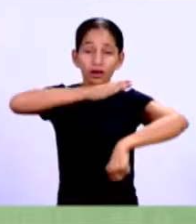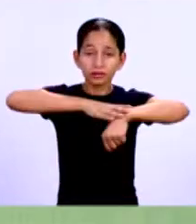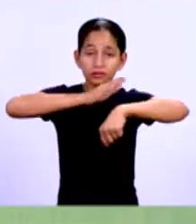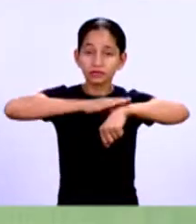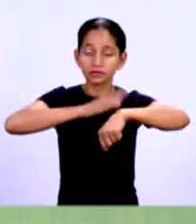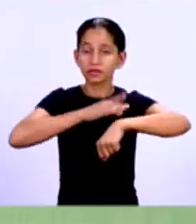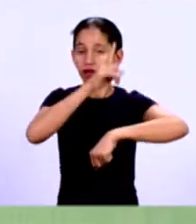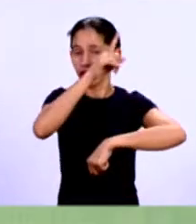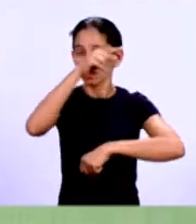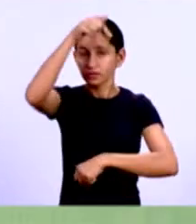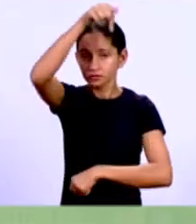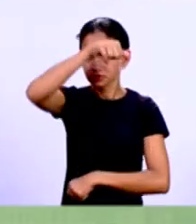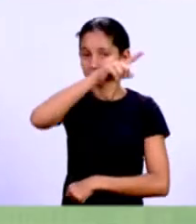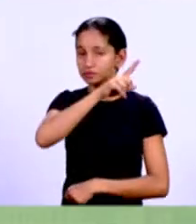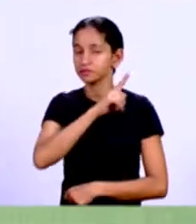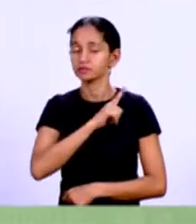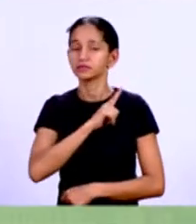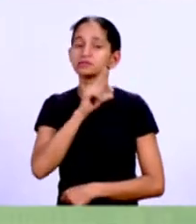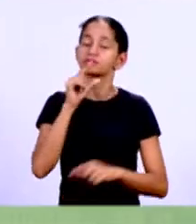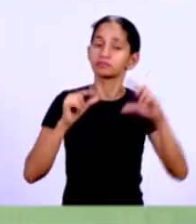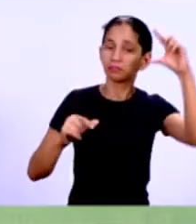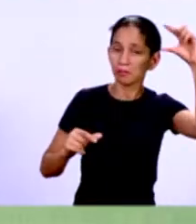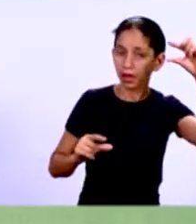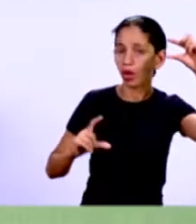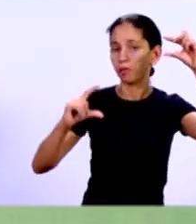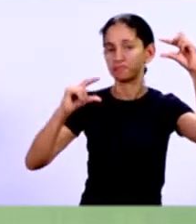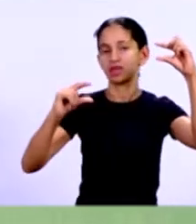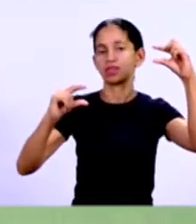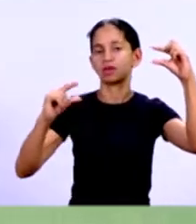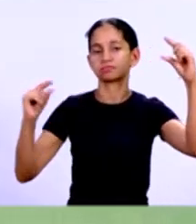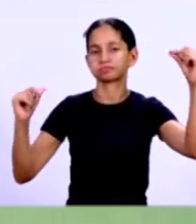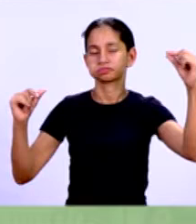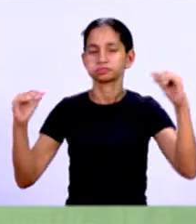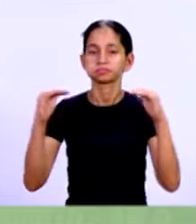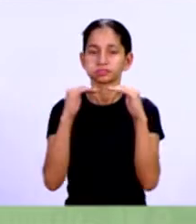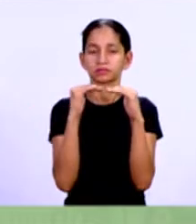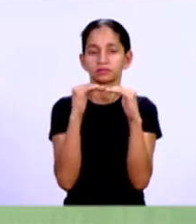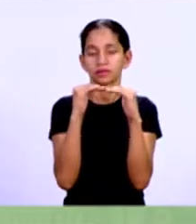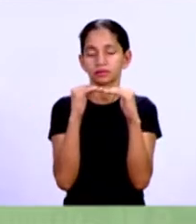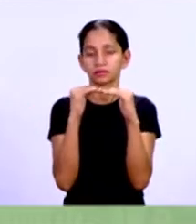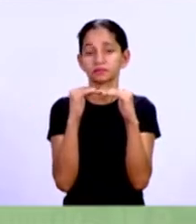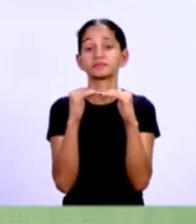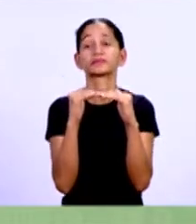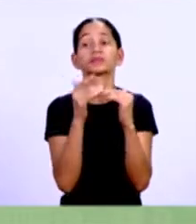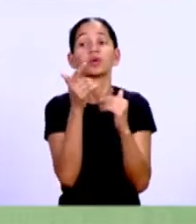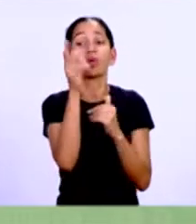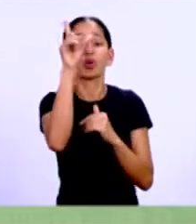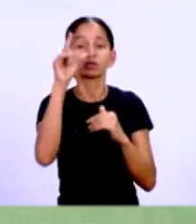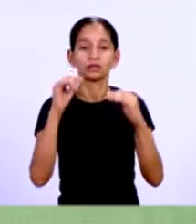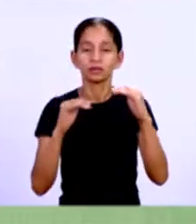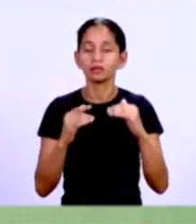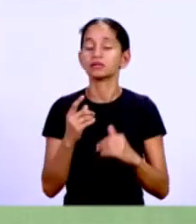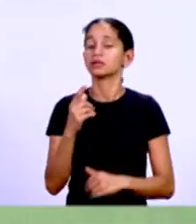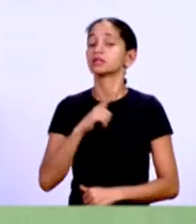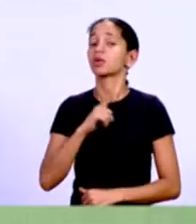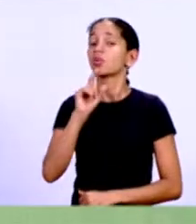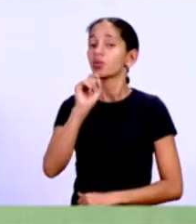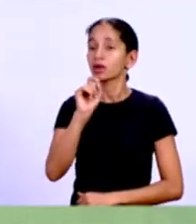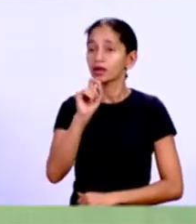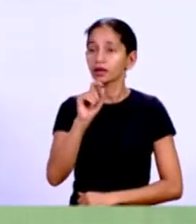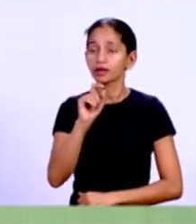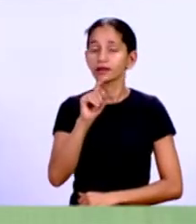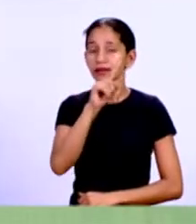posição aqui do gráfico, você tem o menor risco e menor retorno potencial. Já nessa posição assim do gráfico, você vai ter aqui,